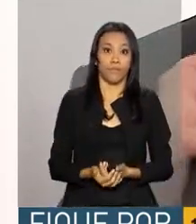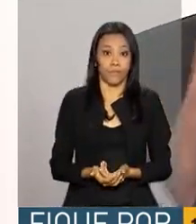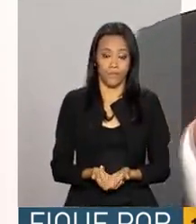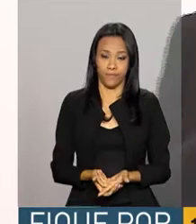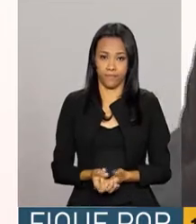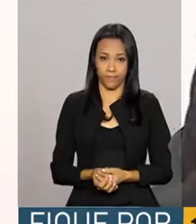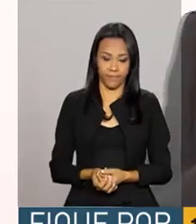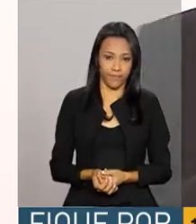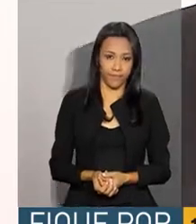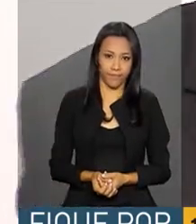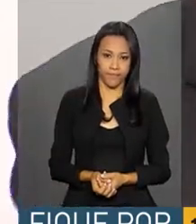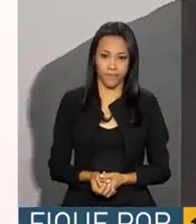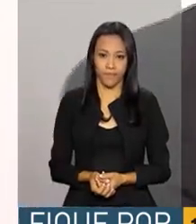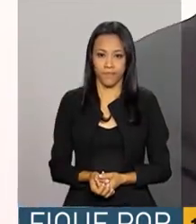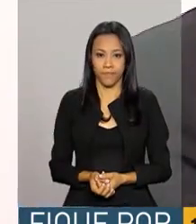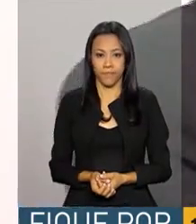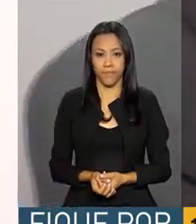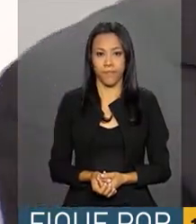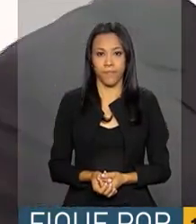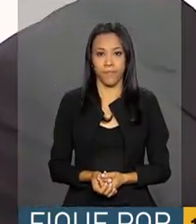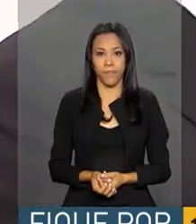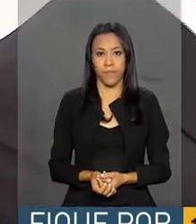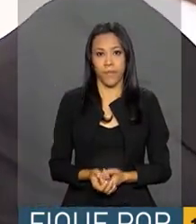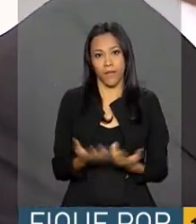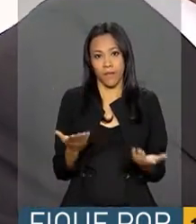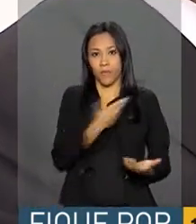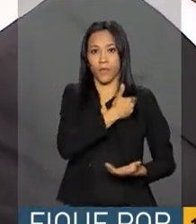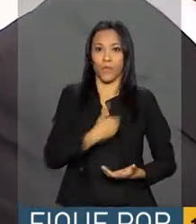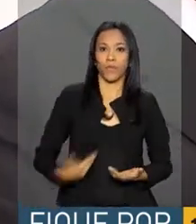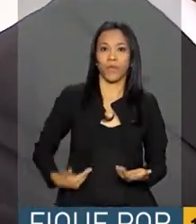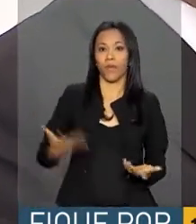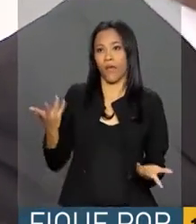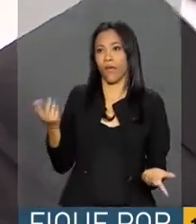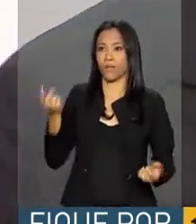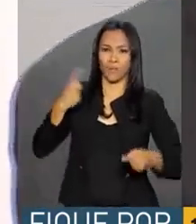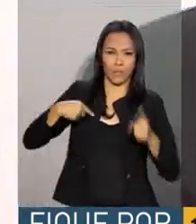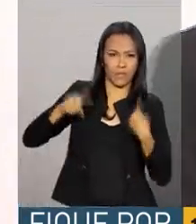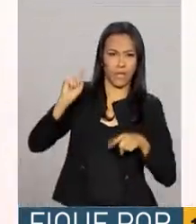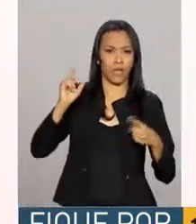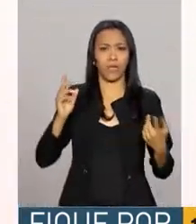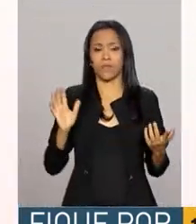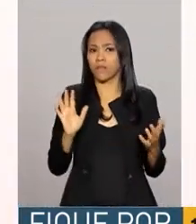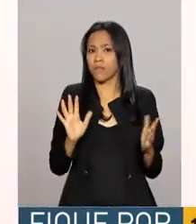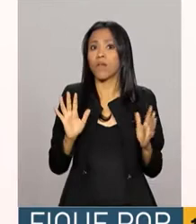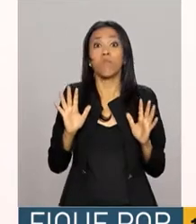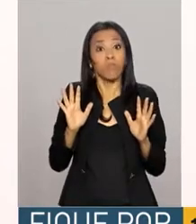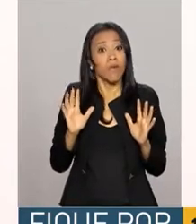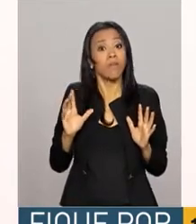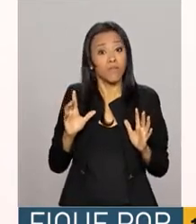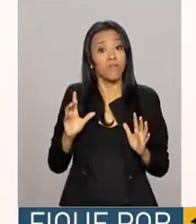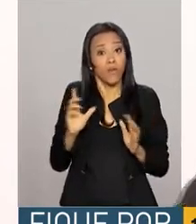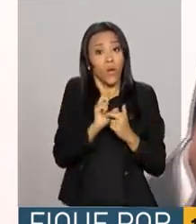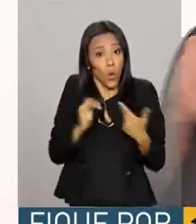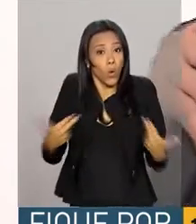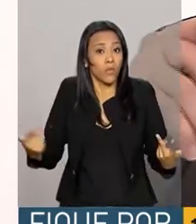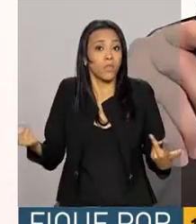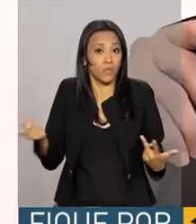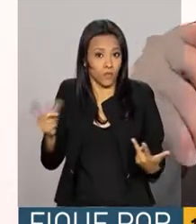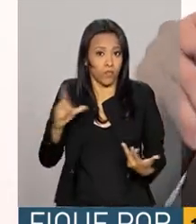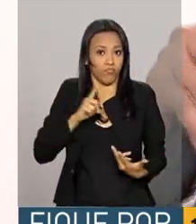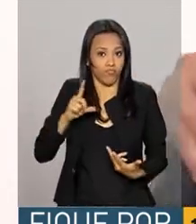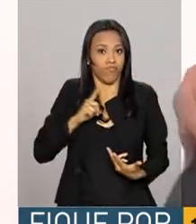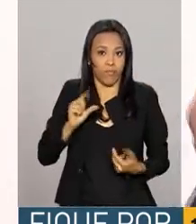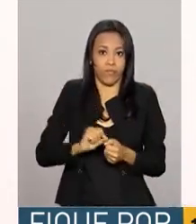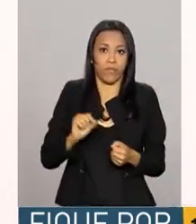quando eu digo sujeito até ver diz que o governo é um sucesso etc mas foram grandes feitos por que tudo isso se passa